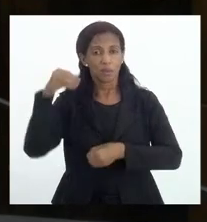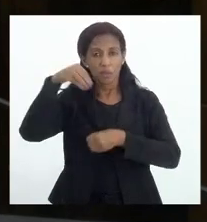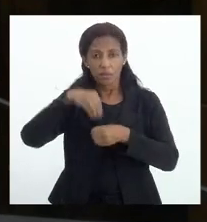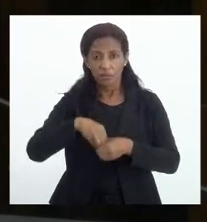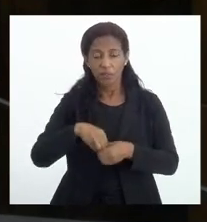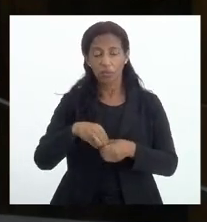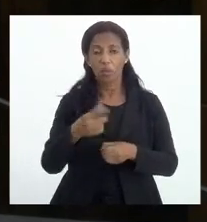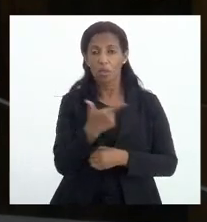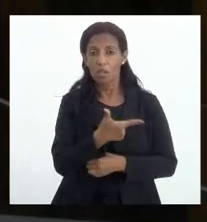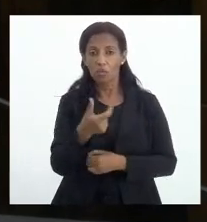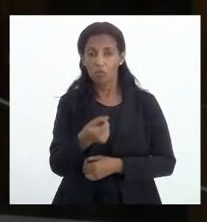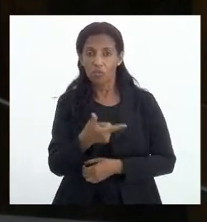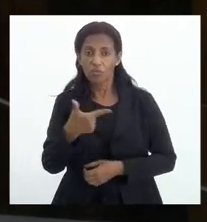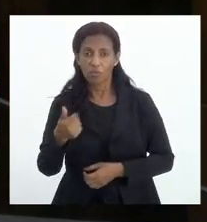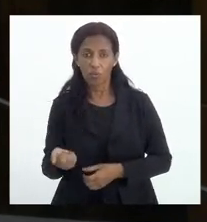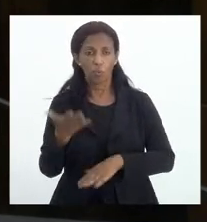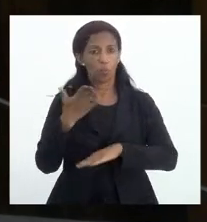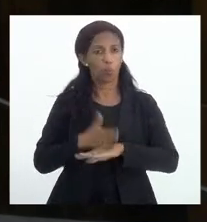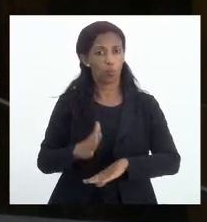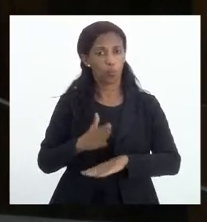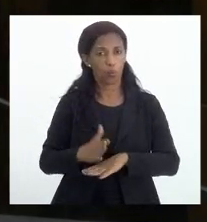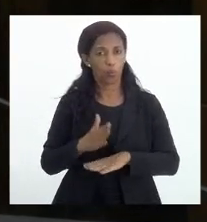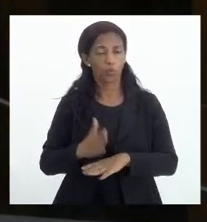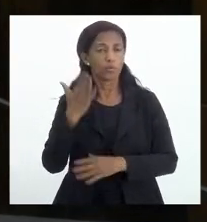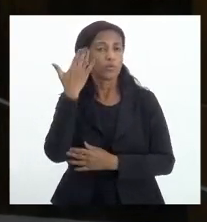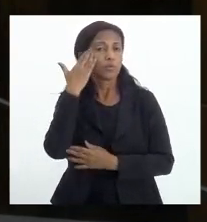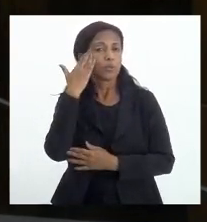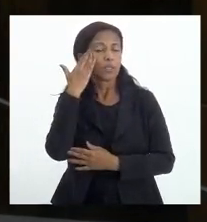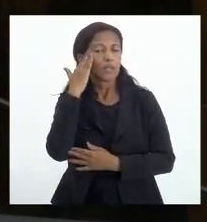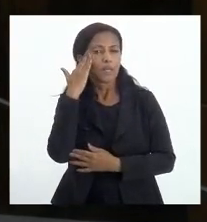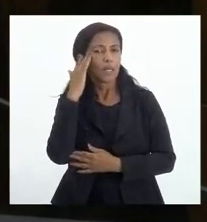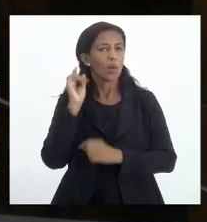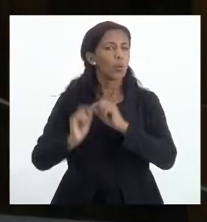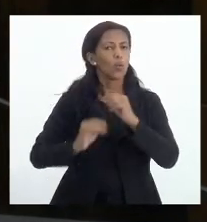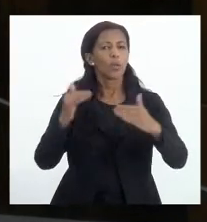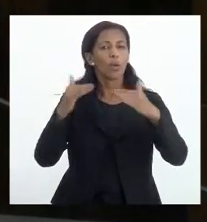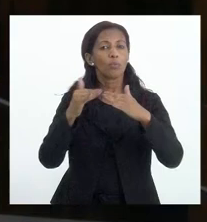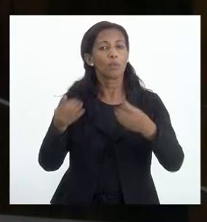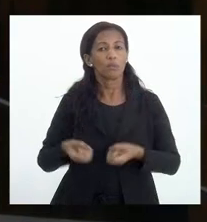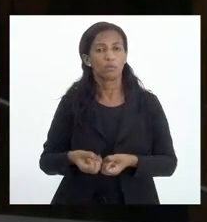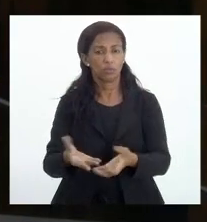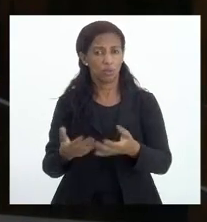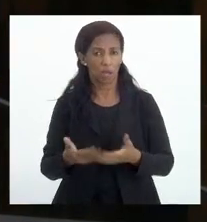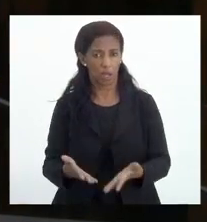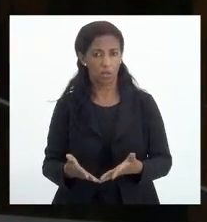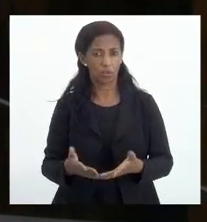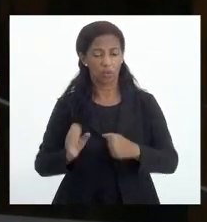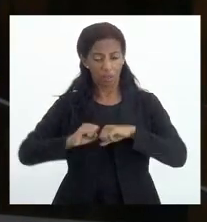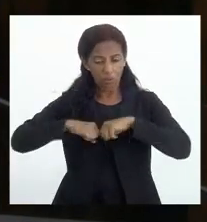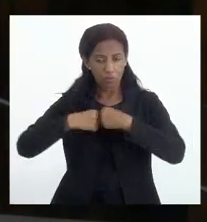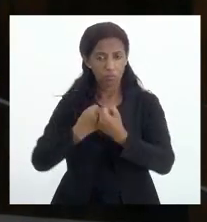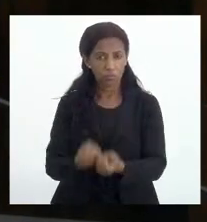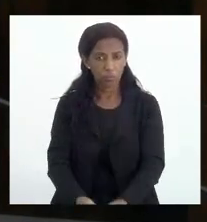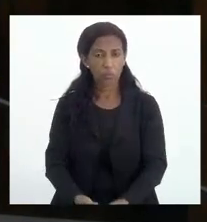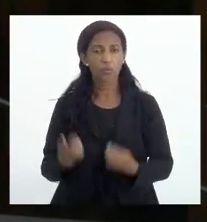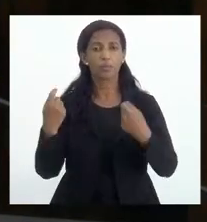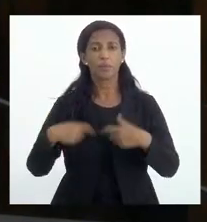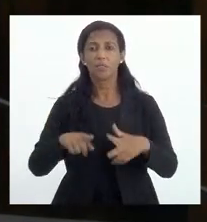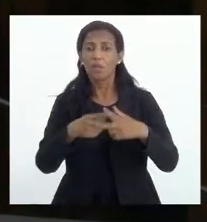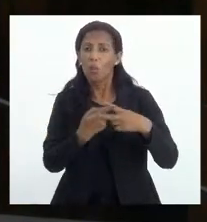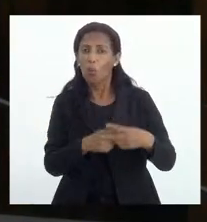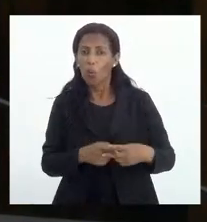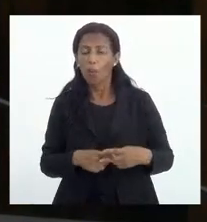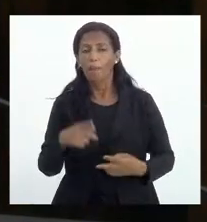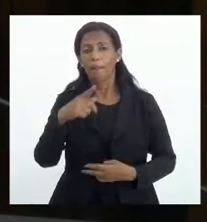de 2021 o exercício de entendermos o teto de gastos, que além disso, além do empenhado, ainda precisa ser corrigido